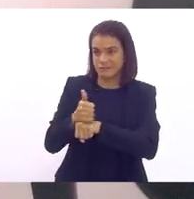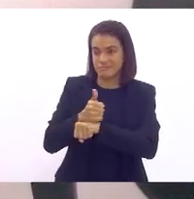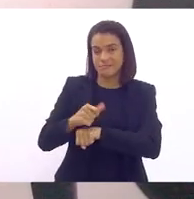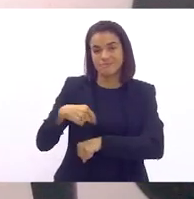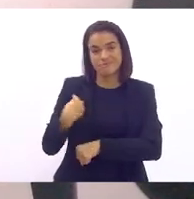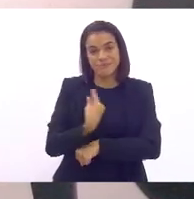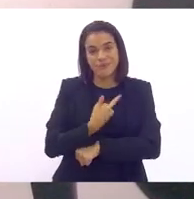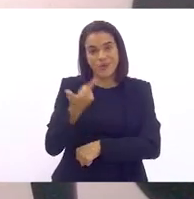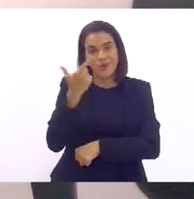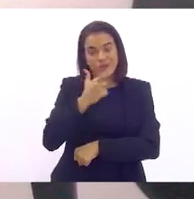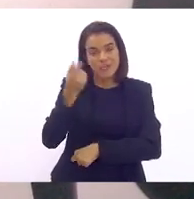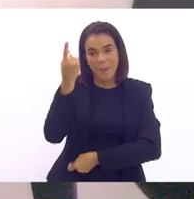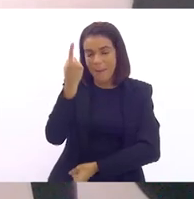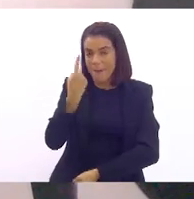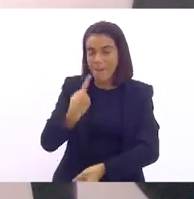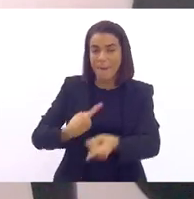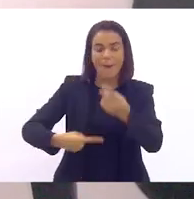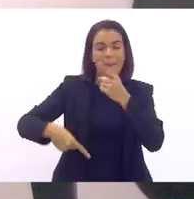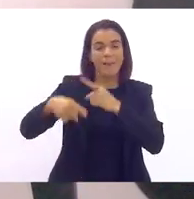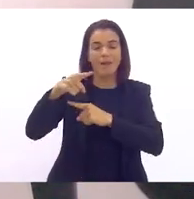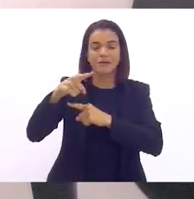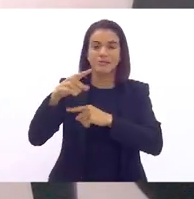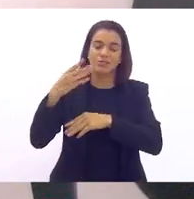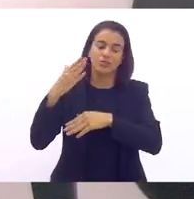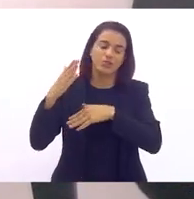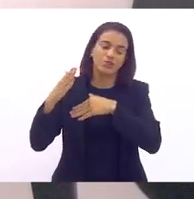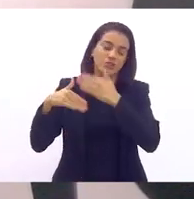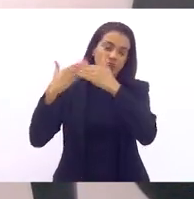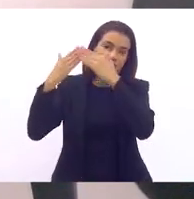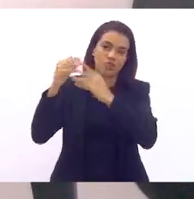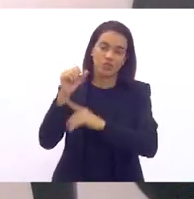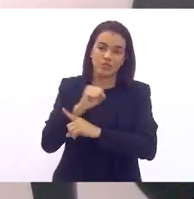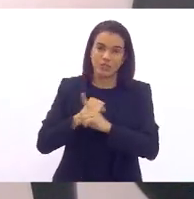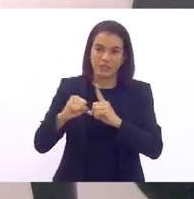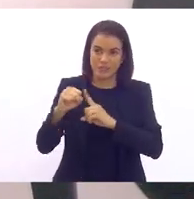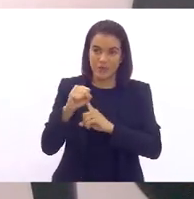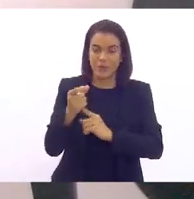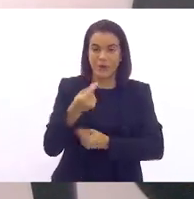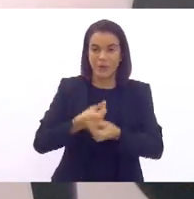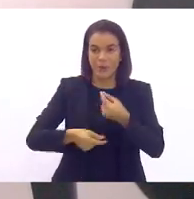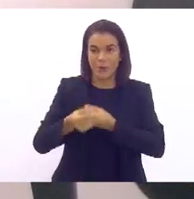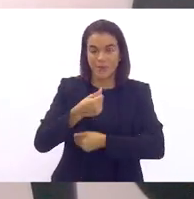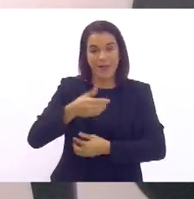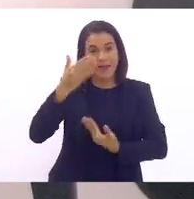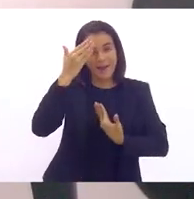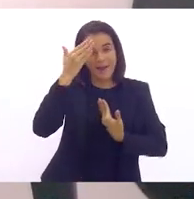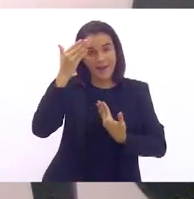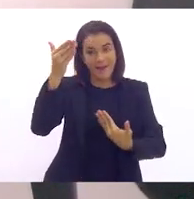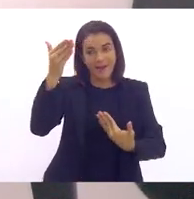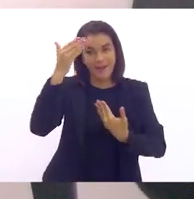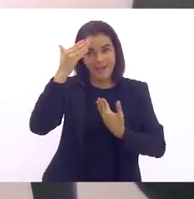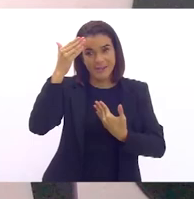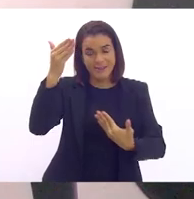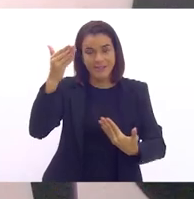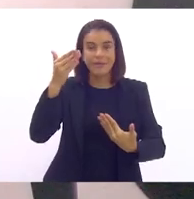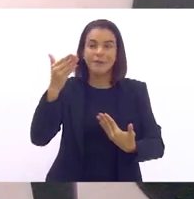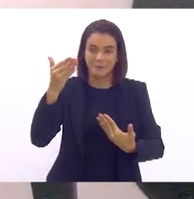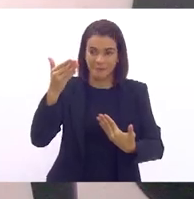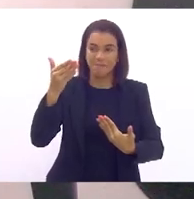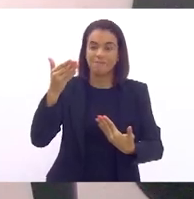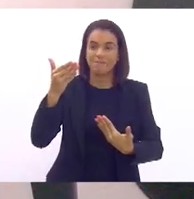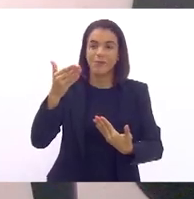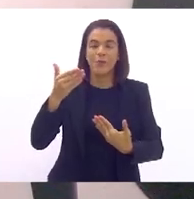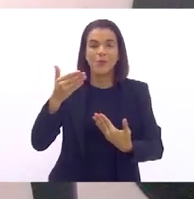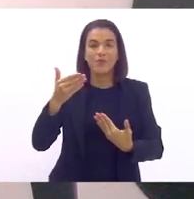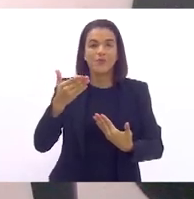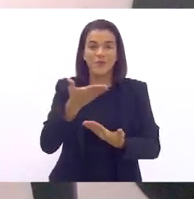possa avançar no Desenvolvimento Social e econômico desse estado do Rio de Janeiro no mais agradecer profundamente né